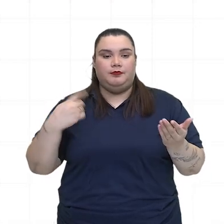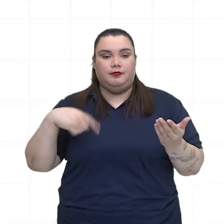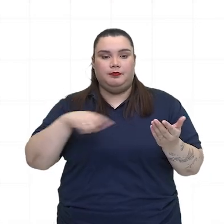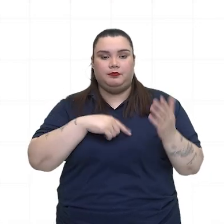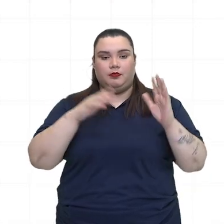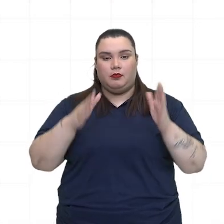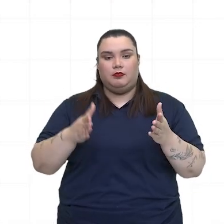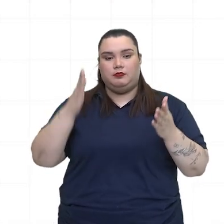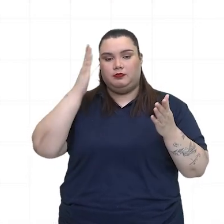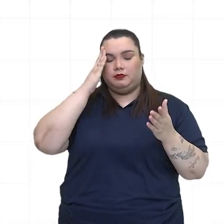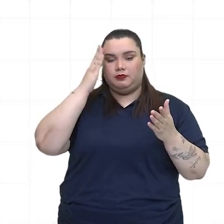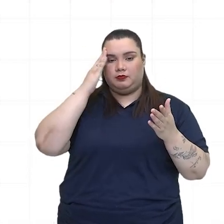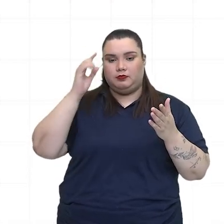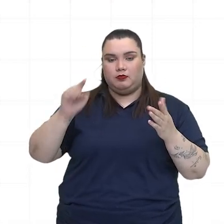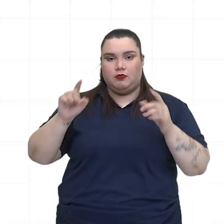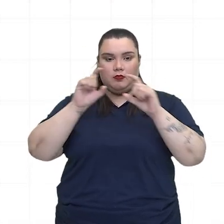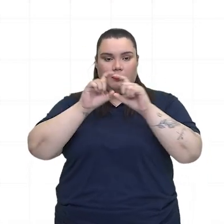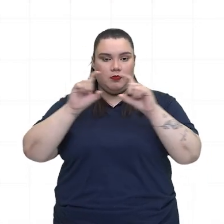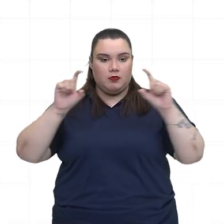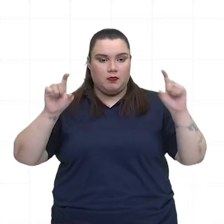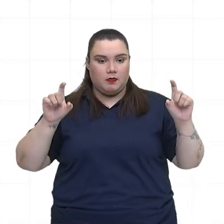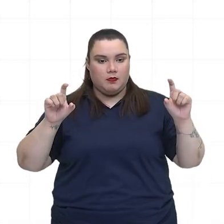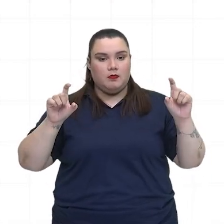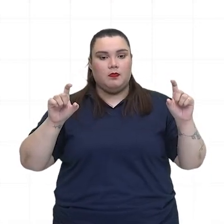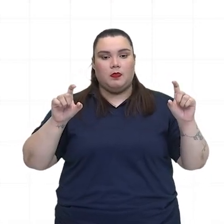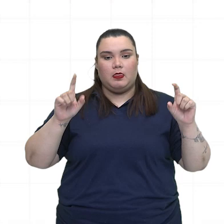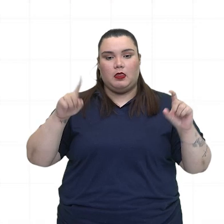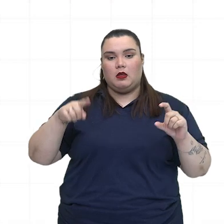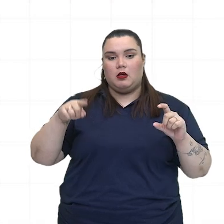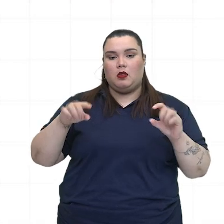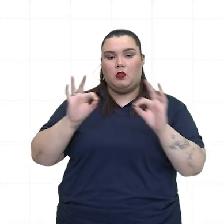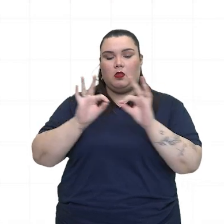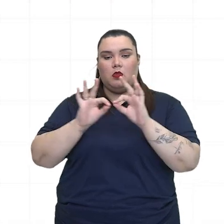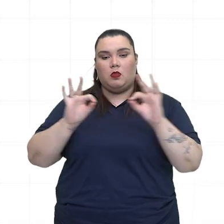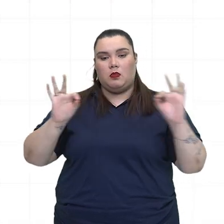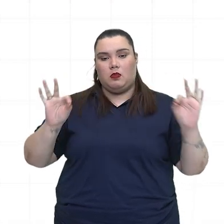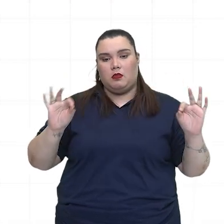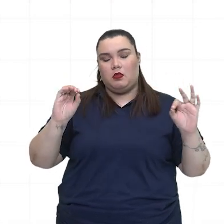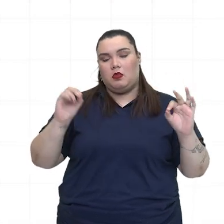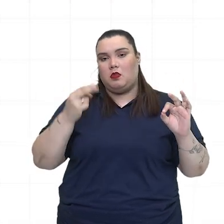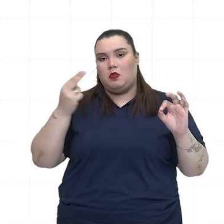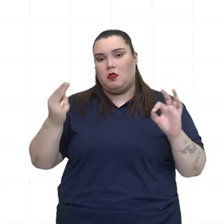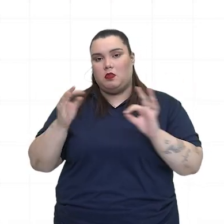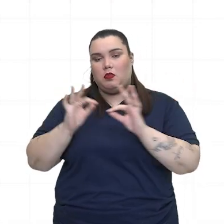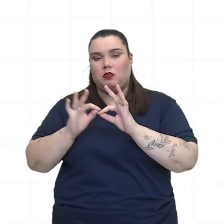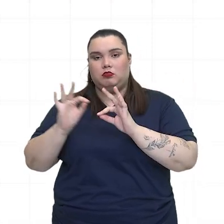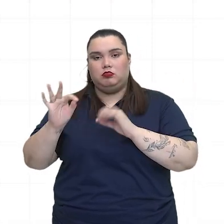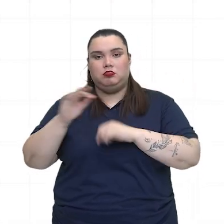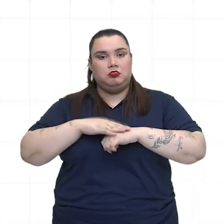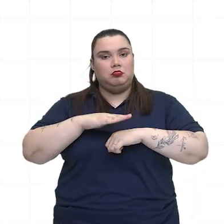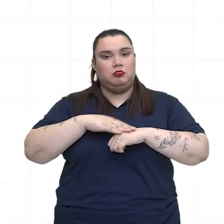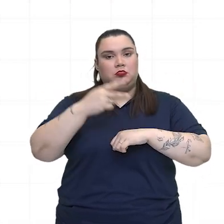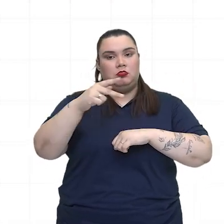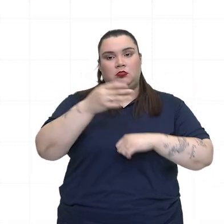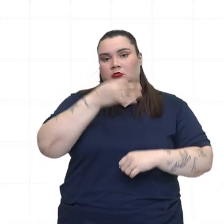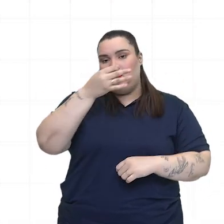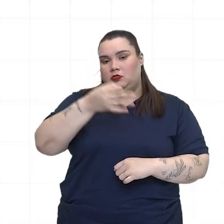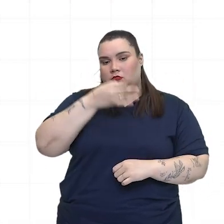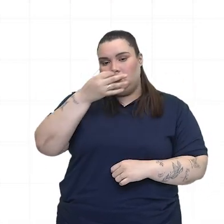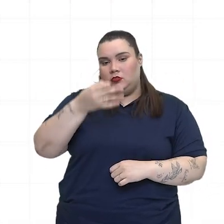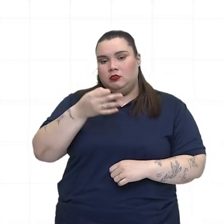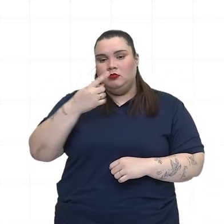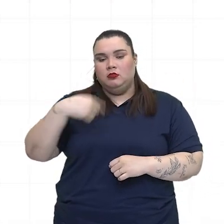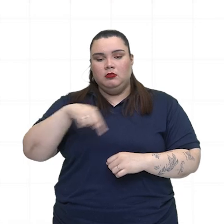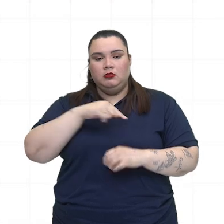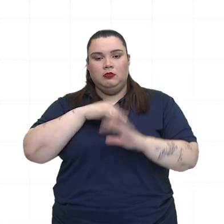já temos o valor dessa dimensão aqui, né? Que é o comprimento ou a largura, dependendo do seu ponto de vista. Isso daqui nós